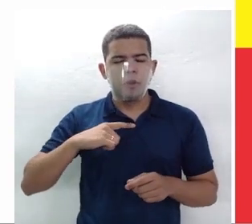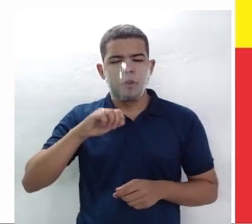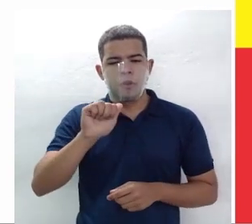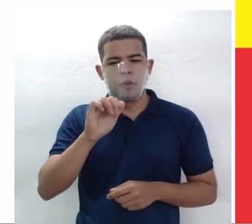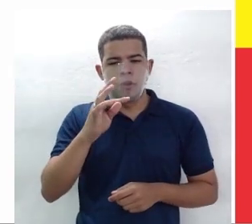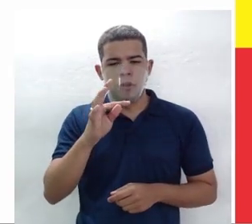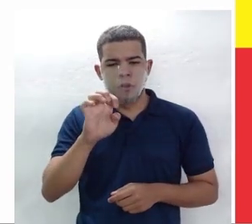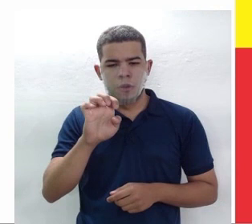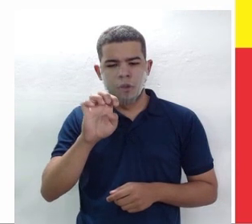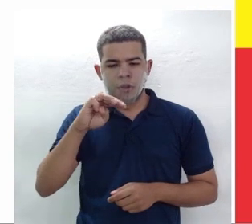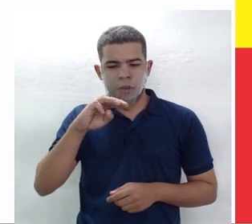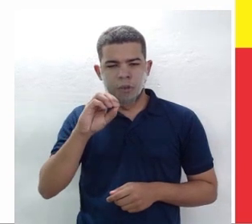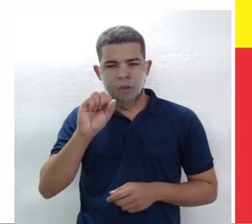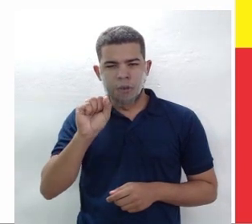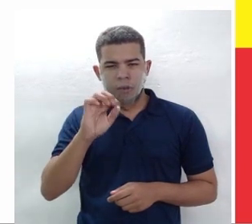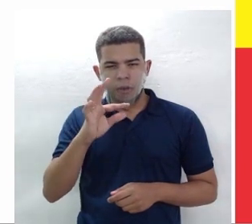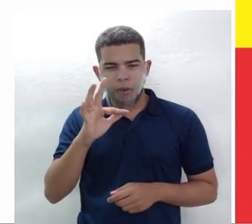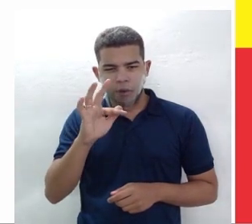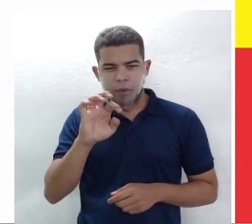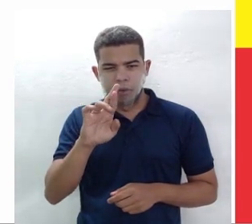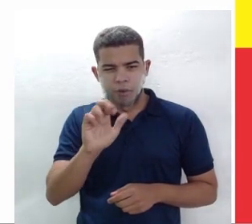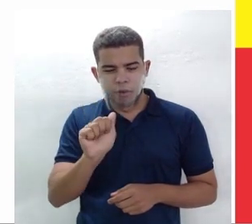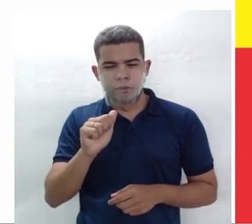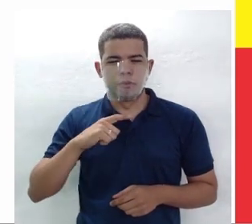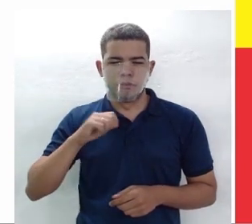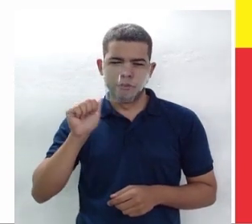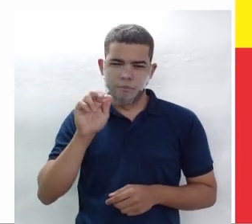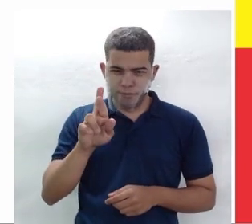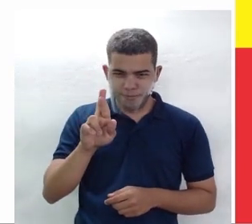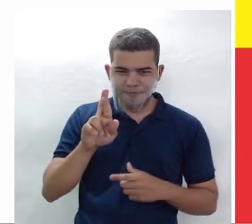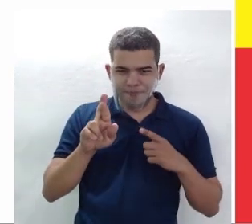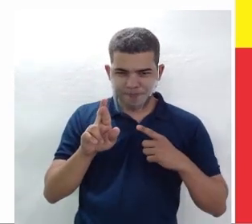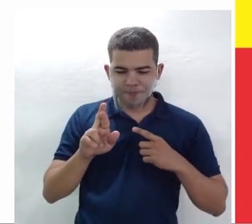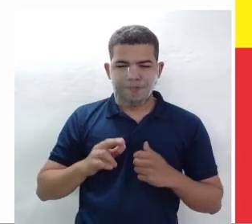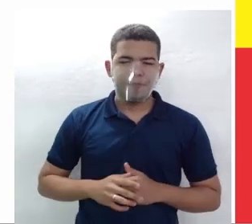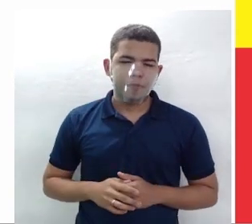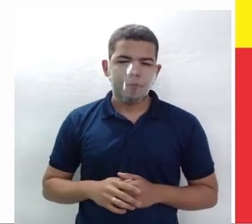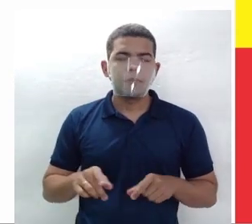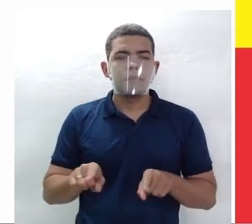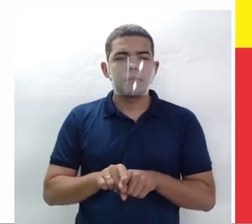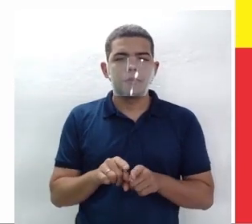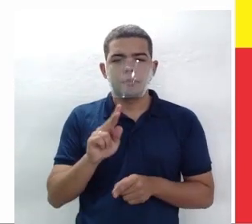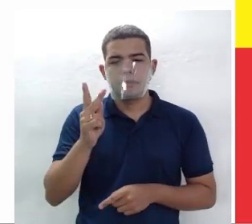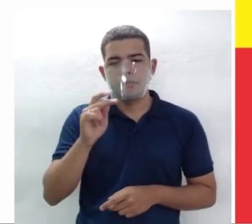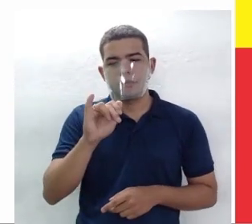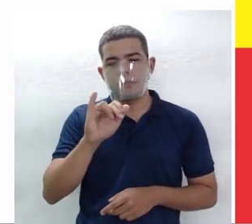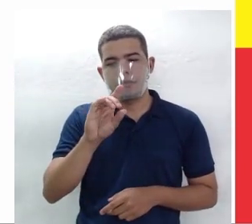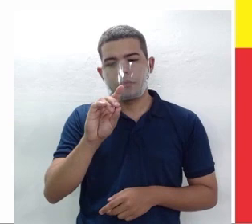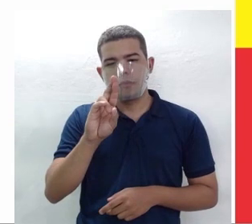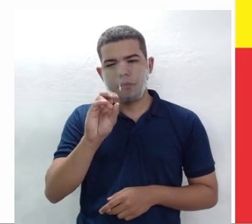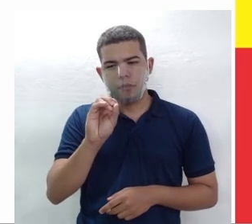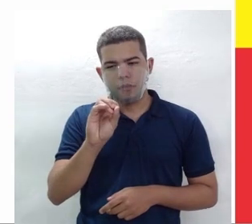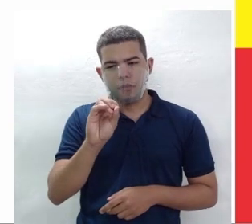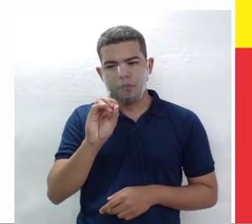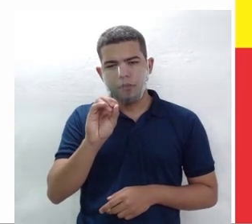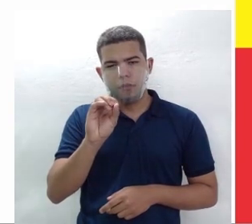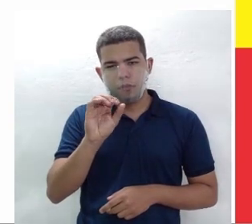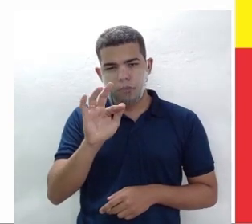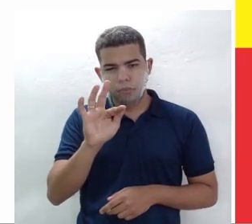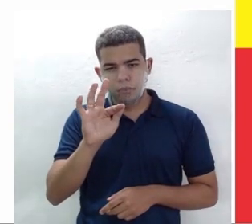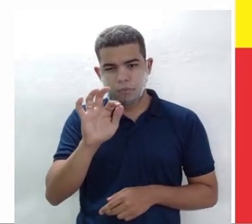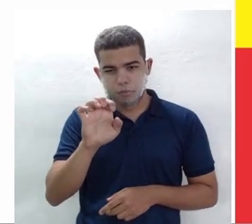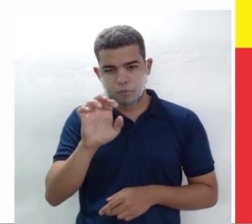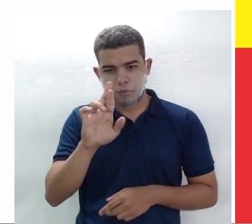atmosfera, é onde a gente vai encontrar o ar, e a hidrosfera, que é a parte do nosso planeta